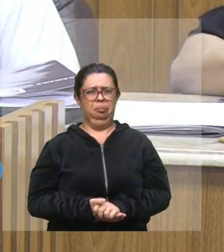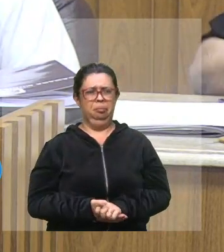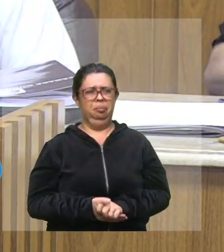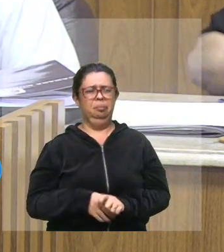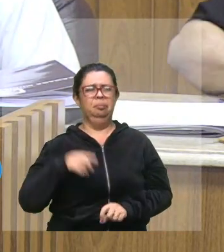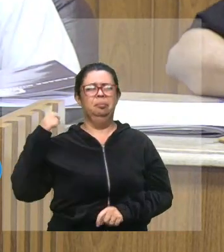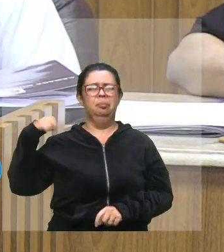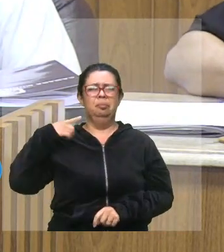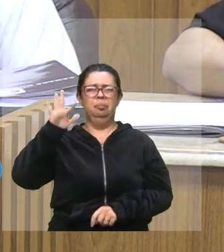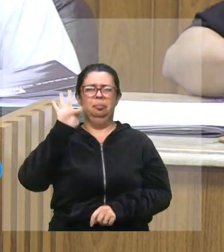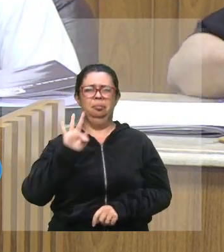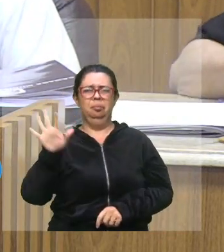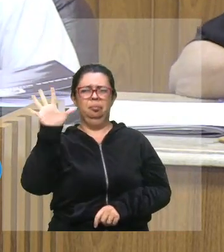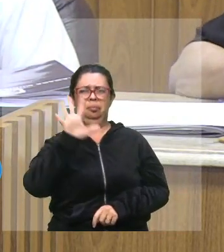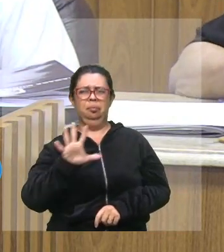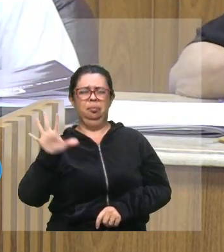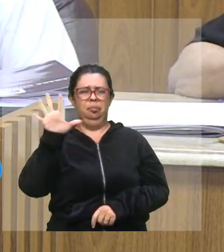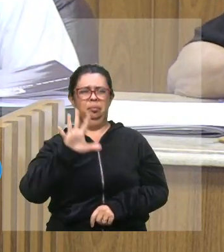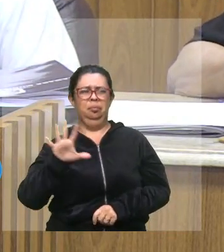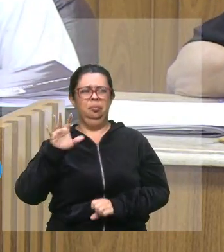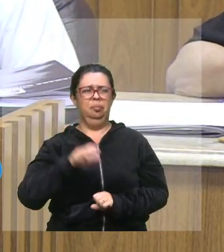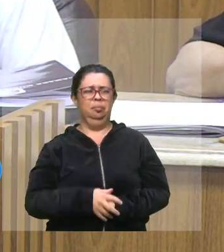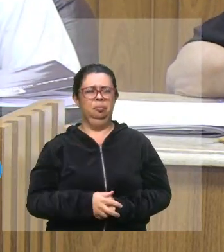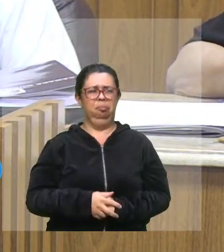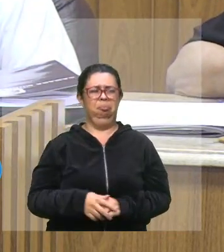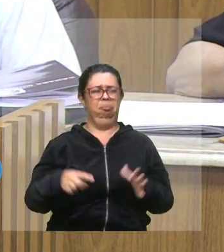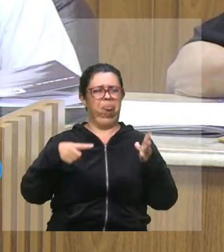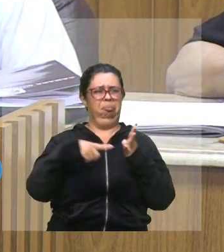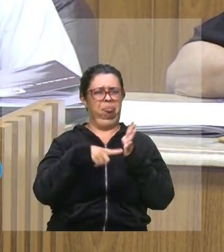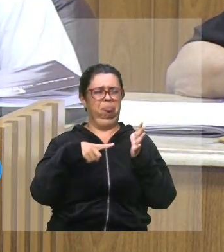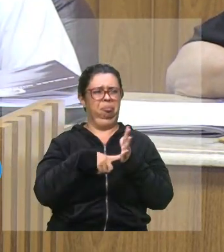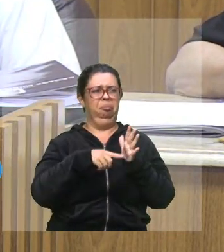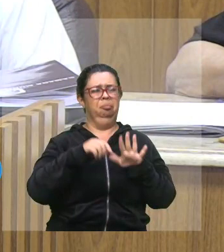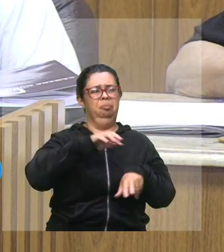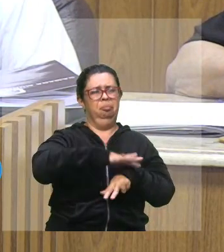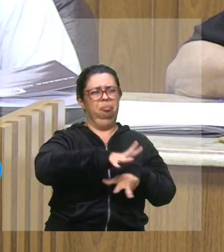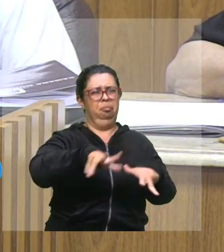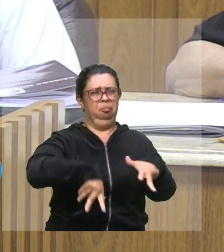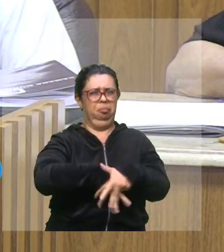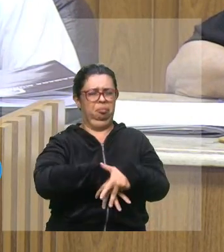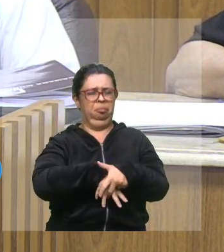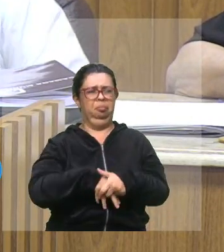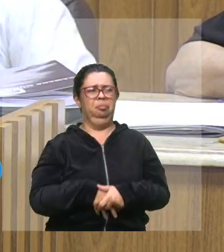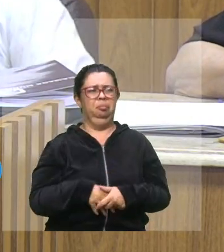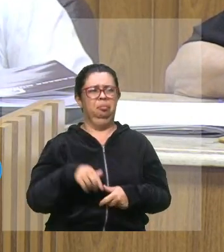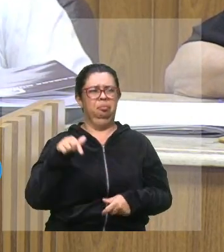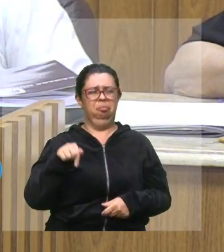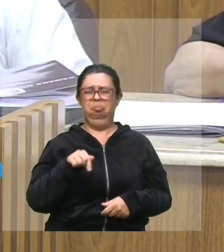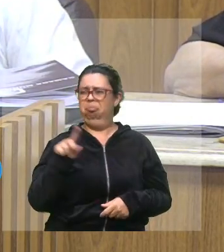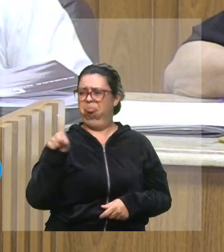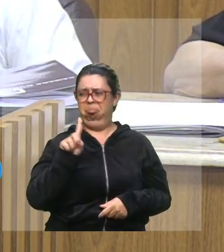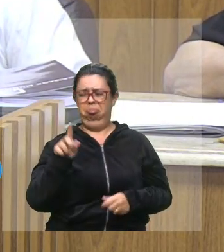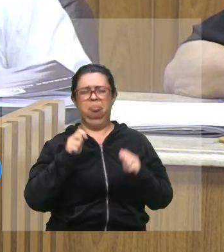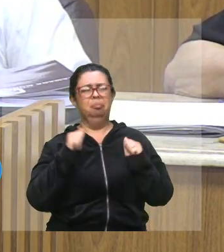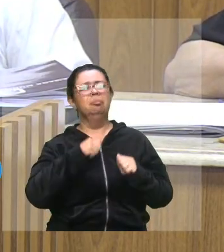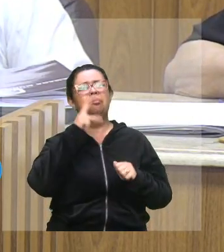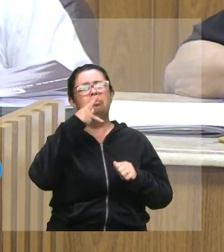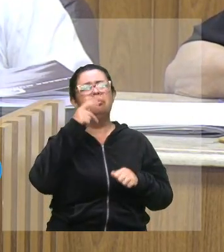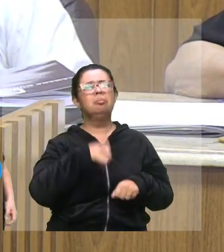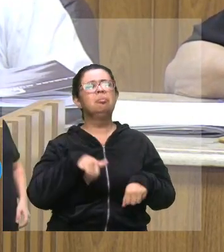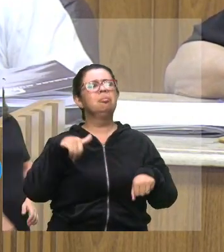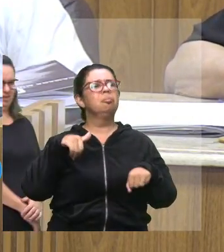deputados federais e senadores envolvidos em denúncias de corrupção. Mas isto não justifica a falta